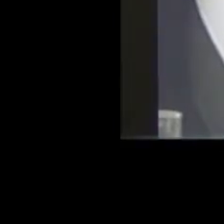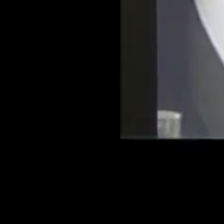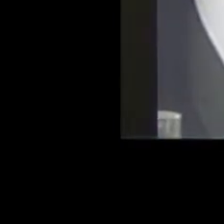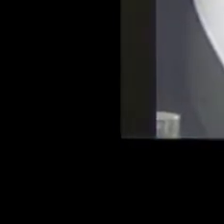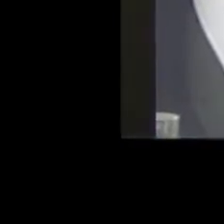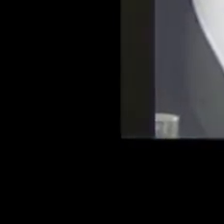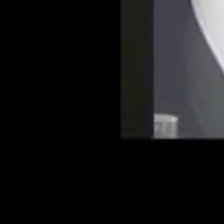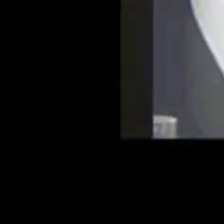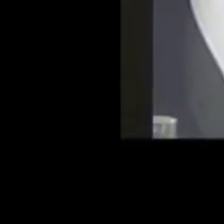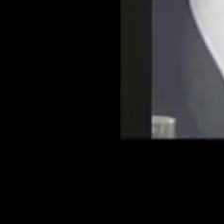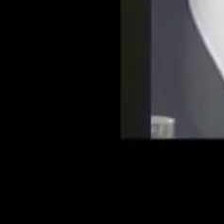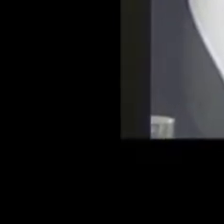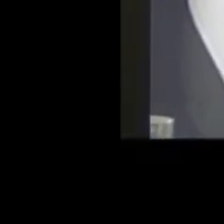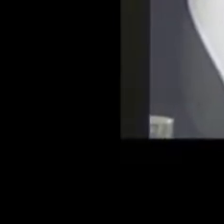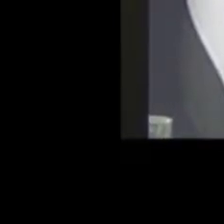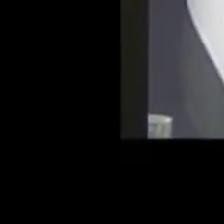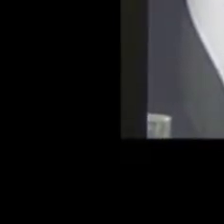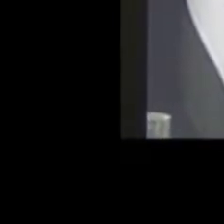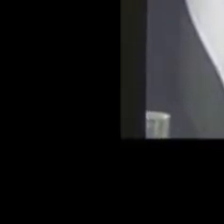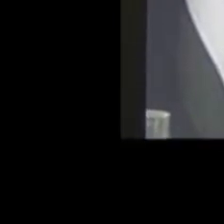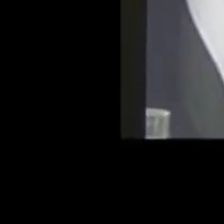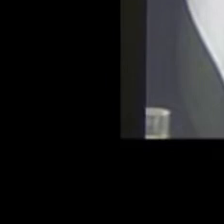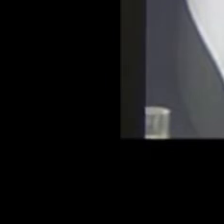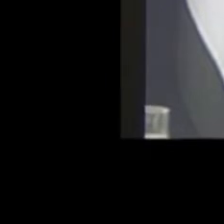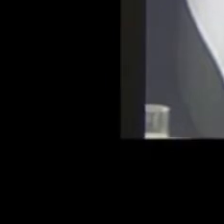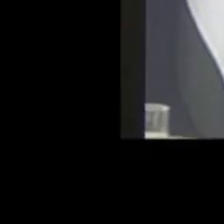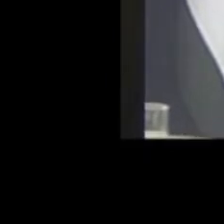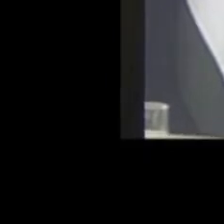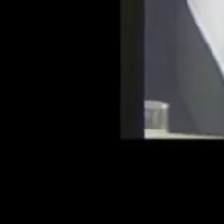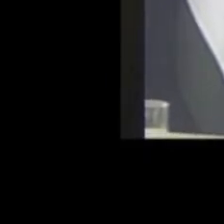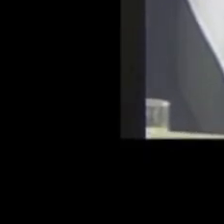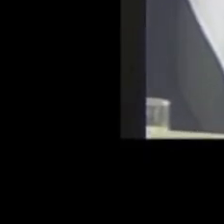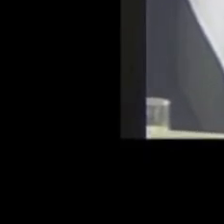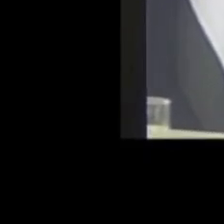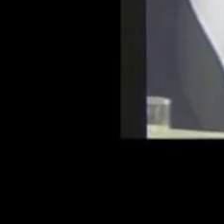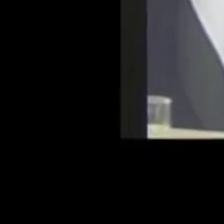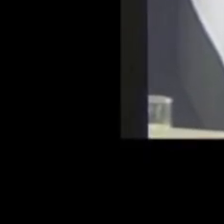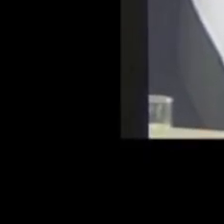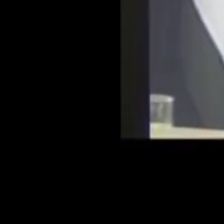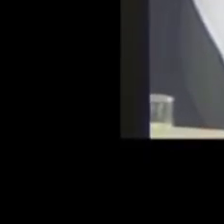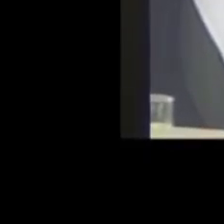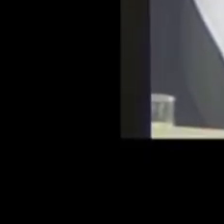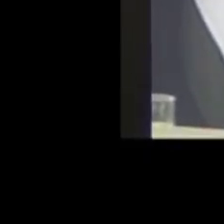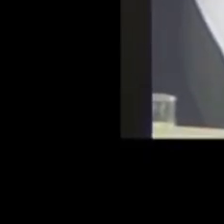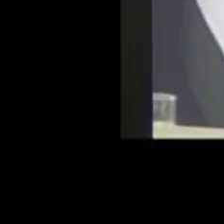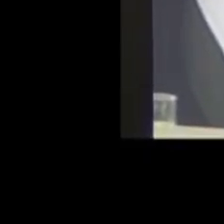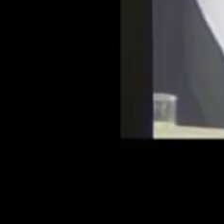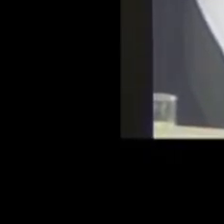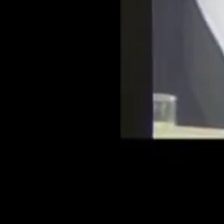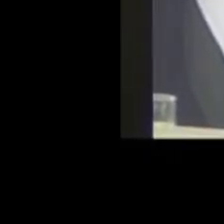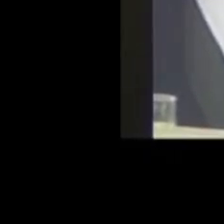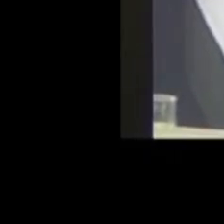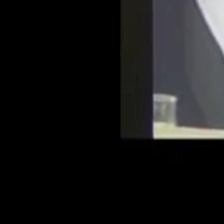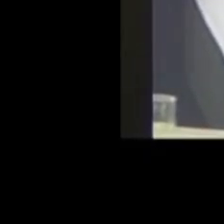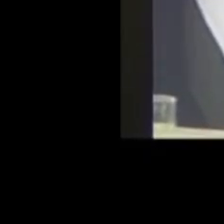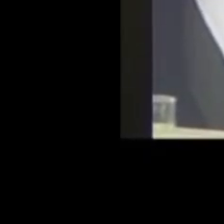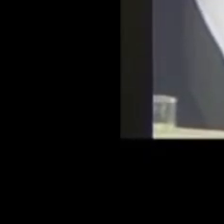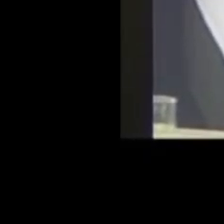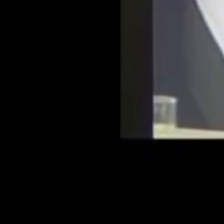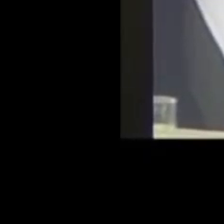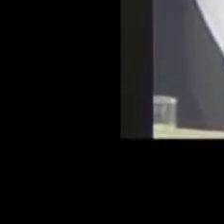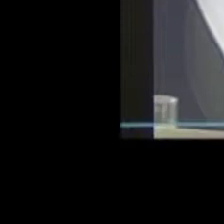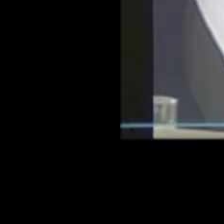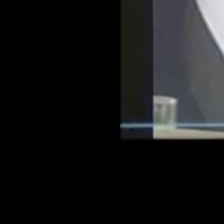Importante salientar que o IPMT não possui dívidas, estando em dia com o pagamento de todos os